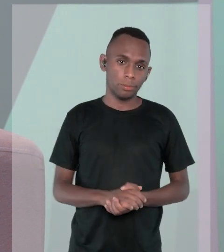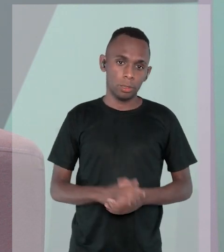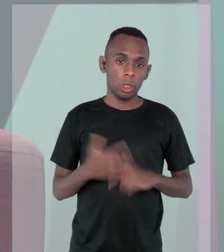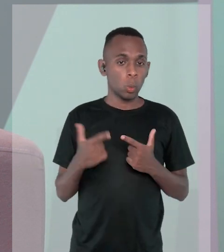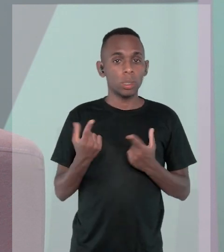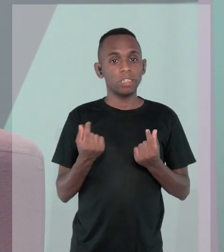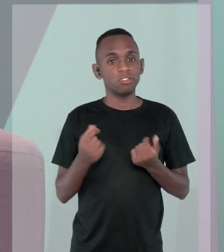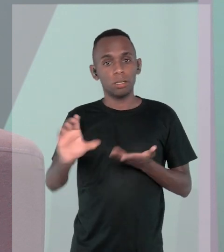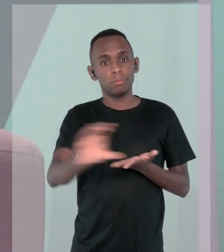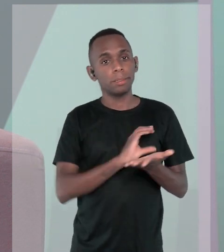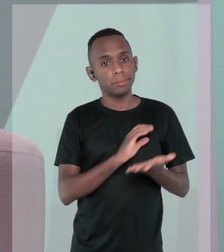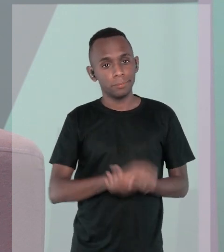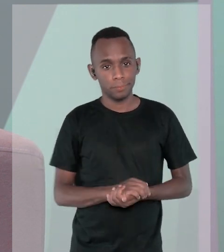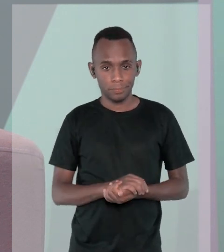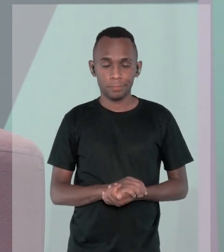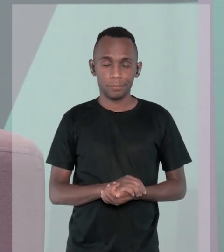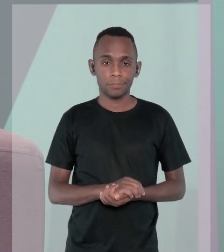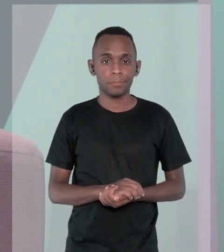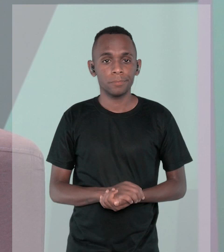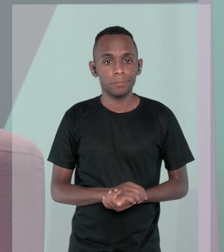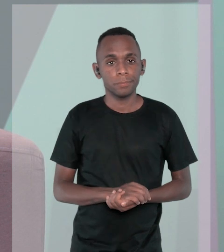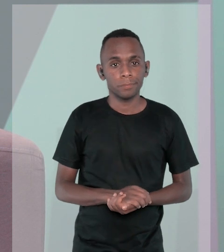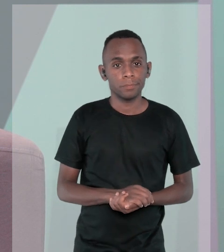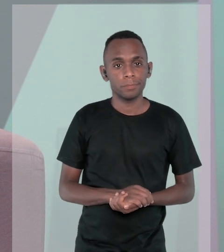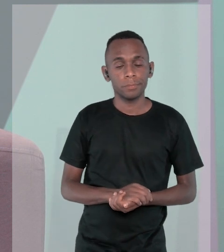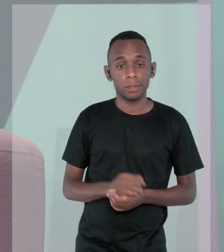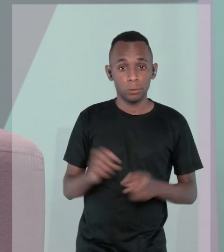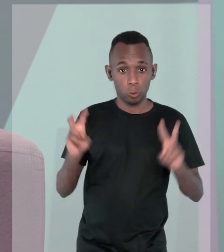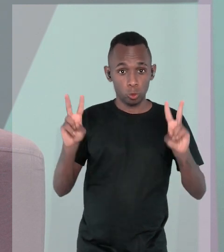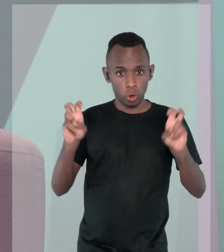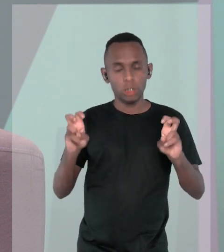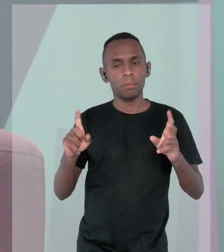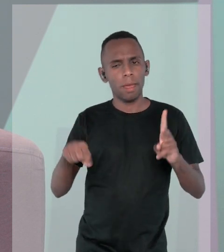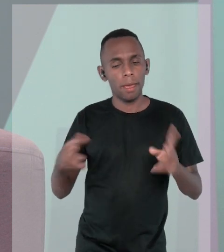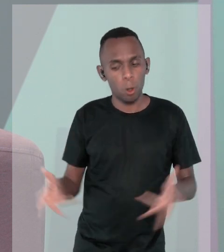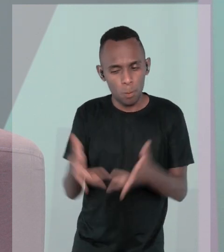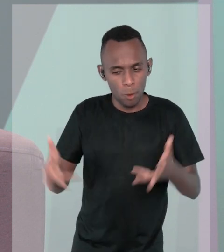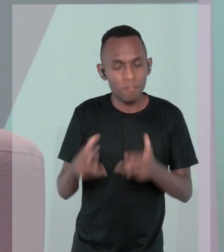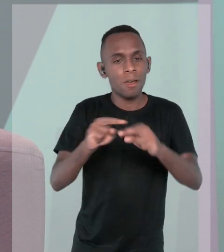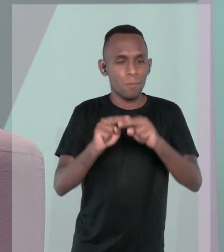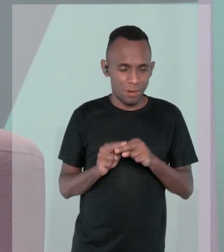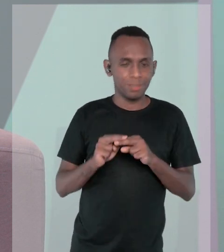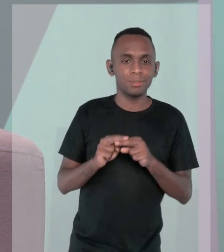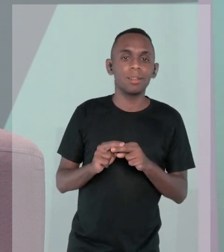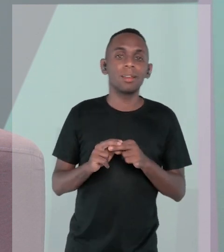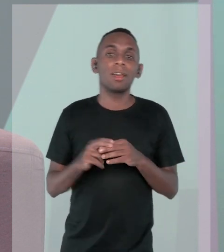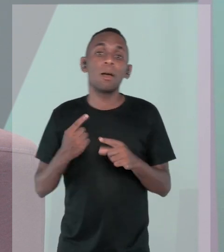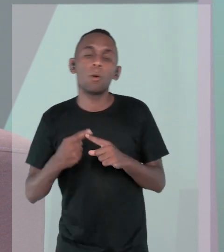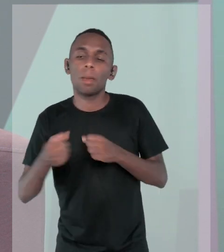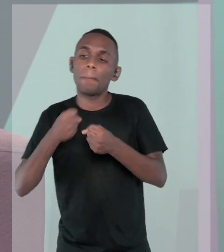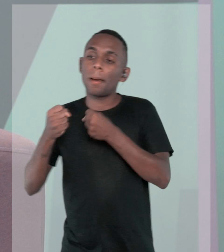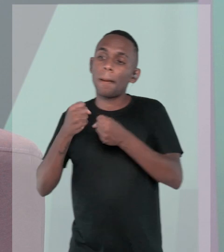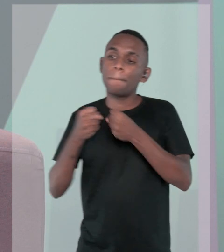tem mais dinheiro para entrar. Então, e o título é provocador por isso. E quando eu saí o podcast,